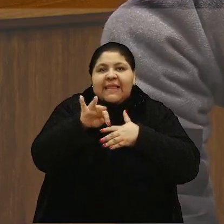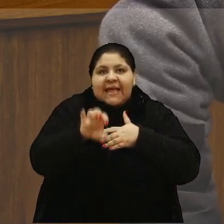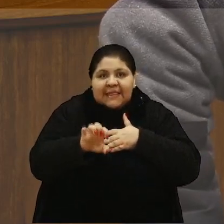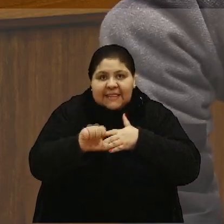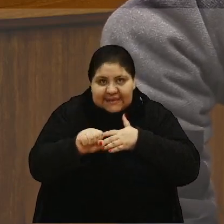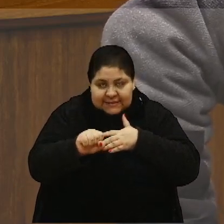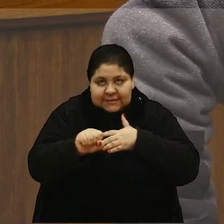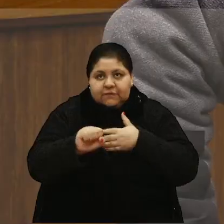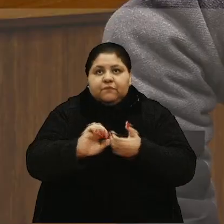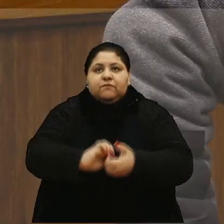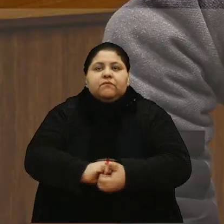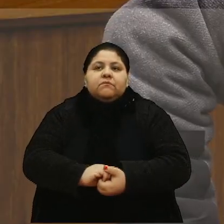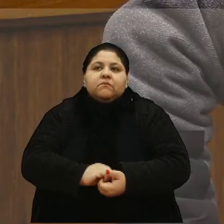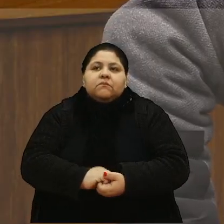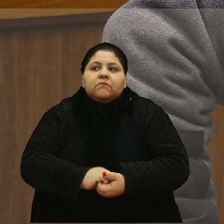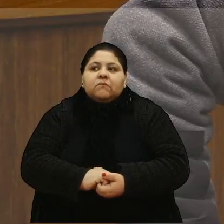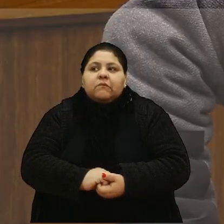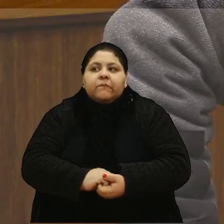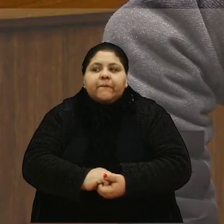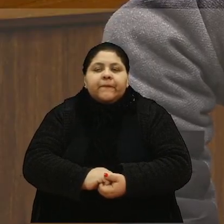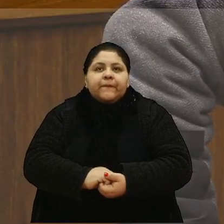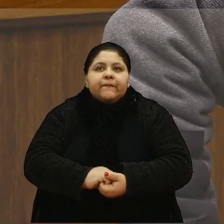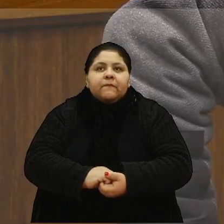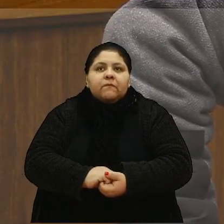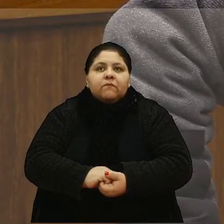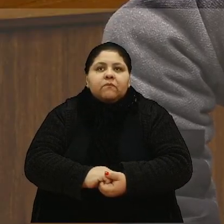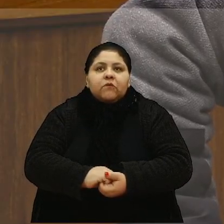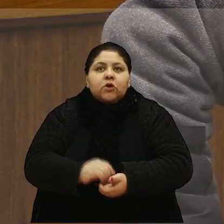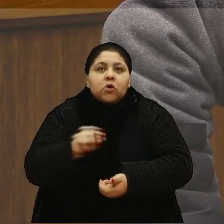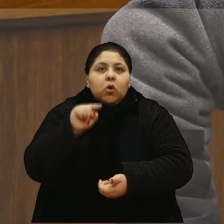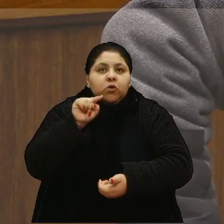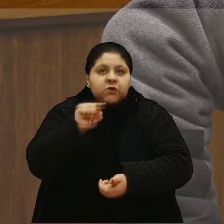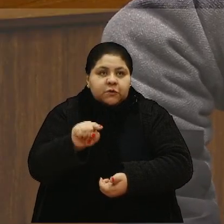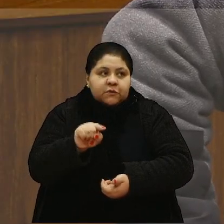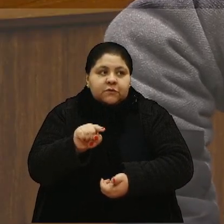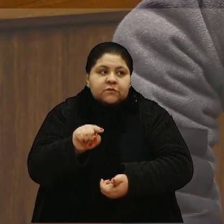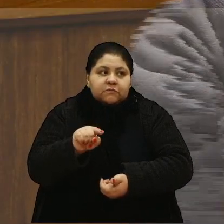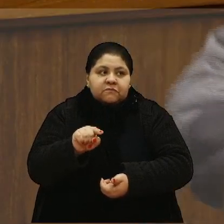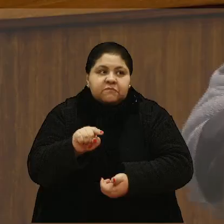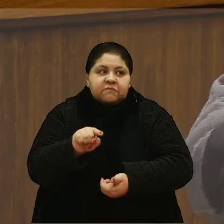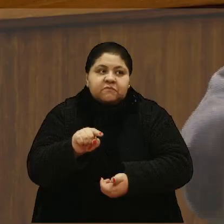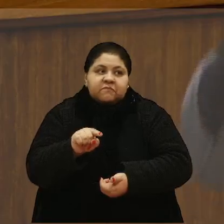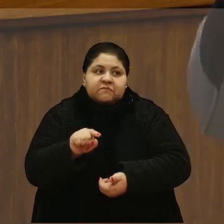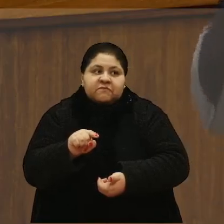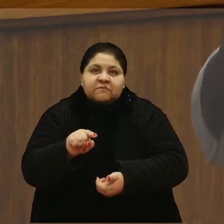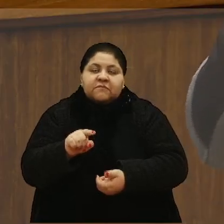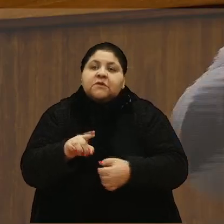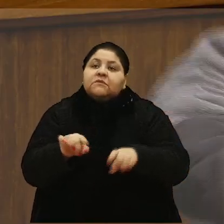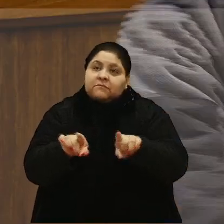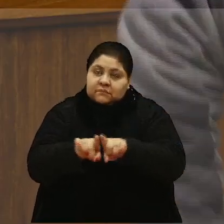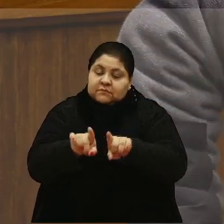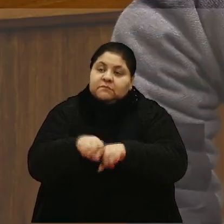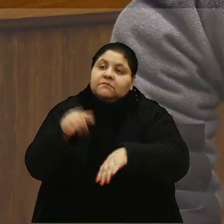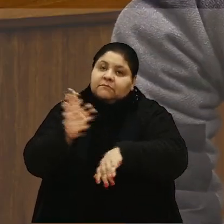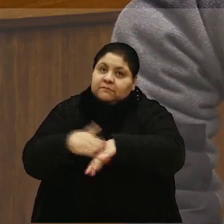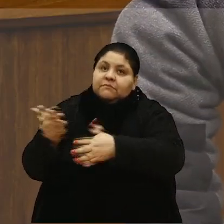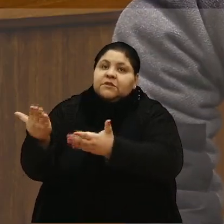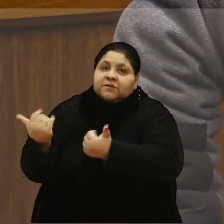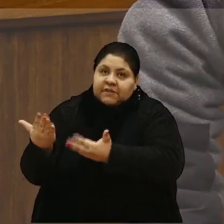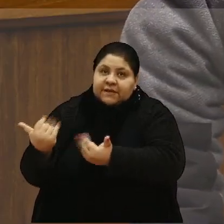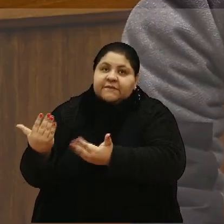Frisso. Quando o senhor era mais jovem do que é